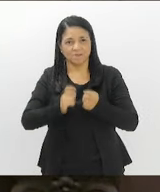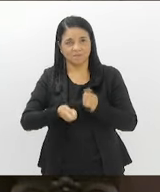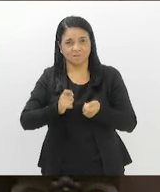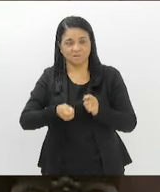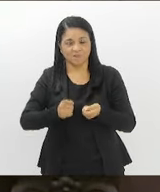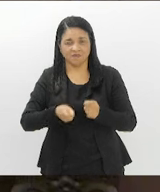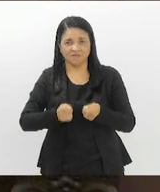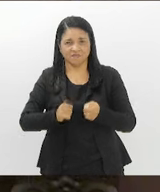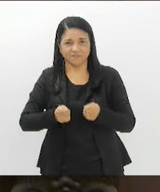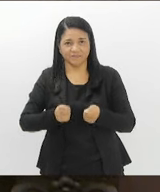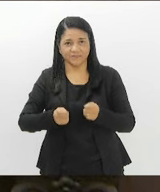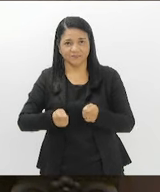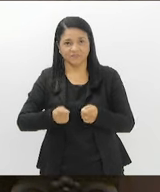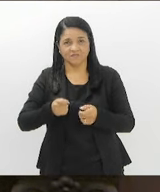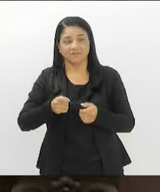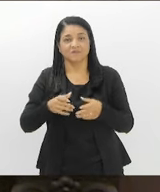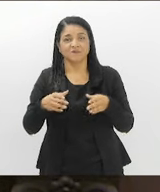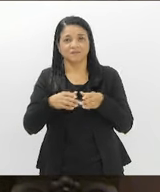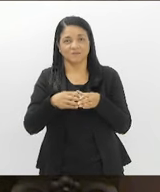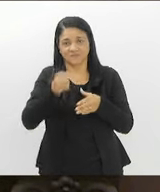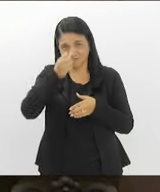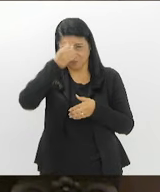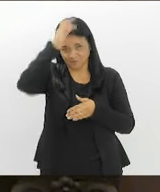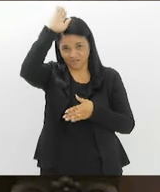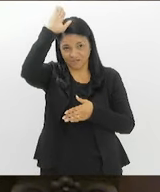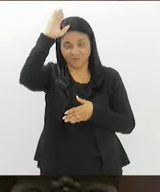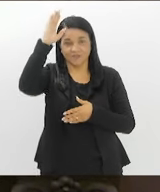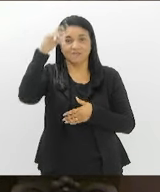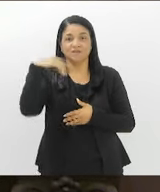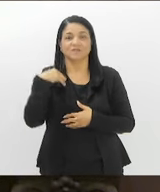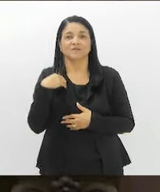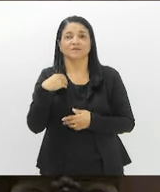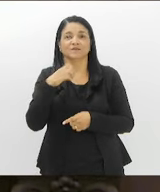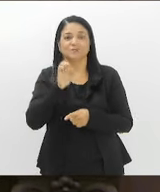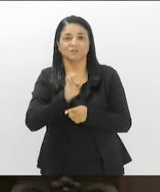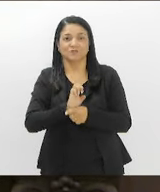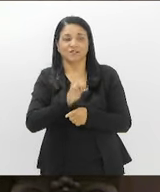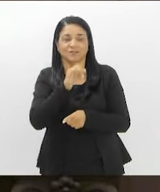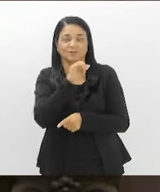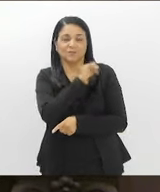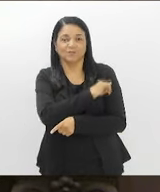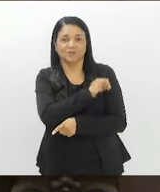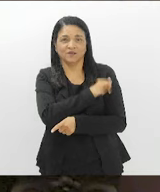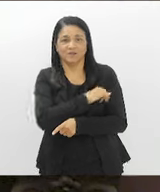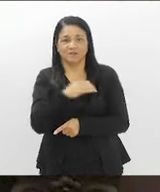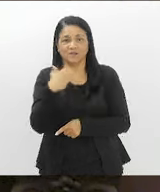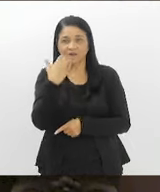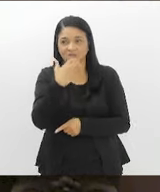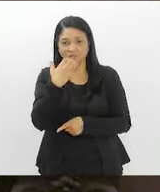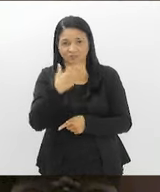Bombeiros execute o hino do Estado do Rio de Janeiro.